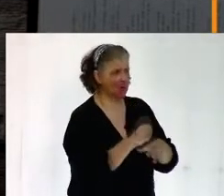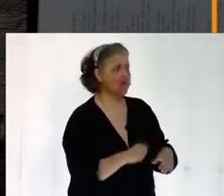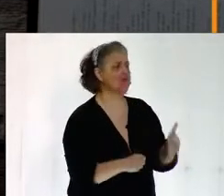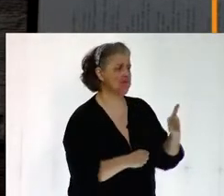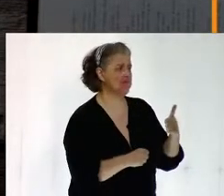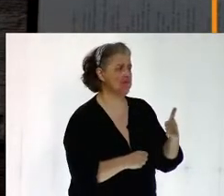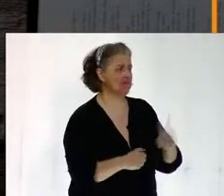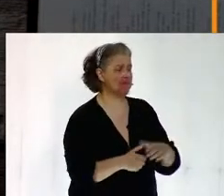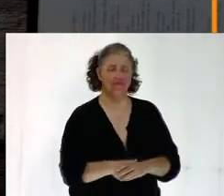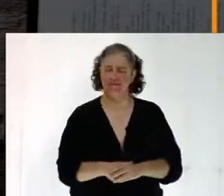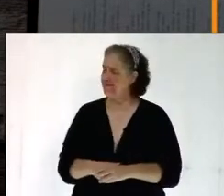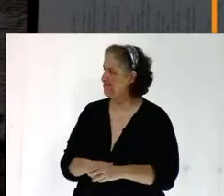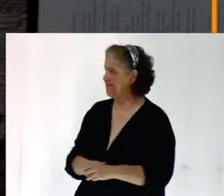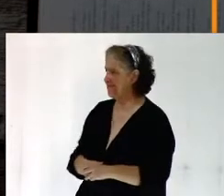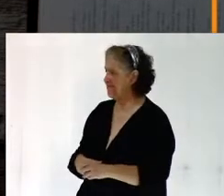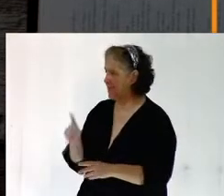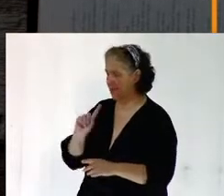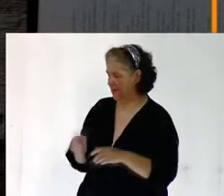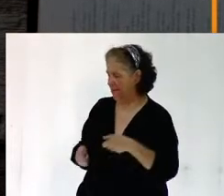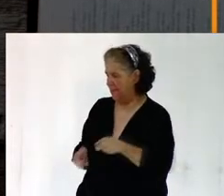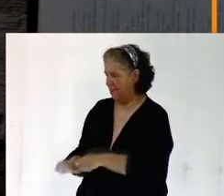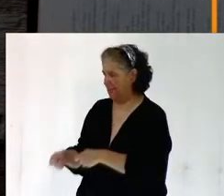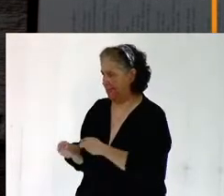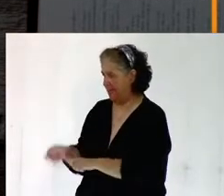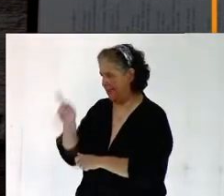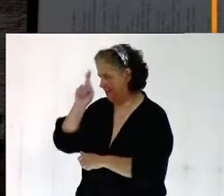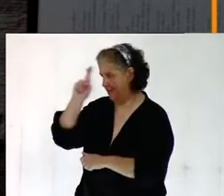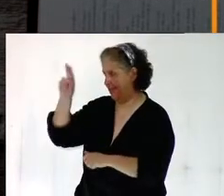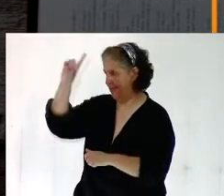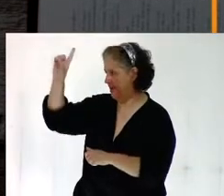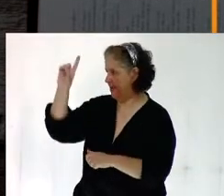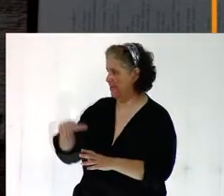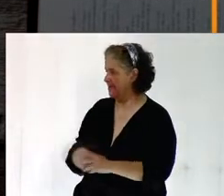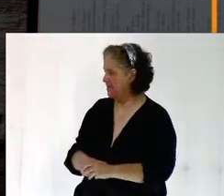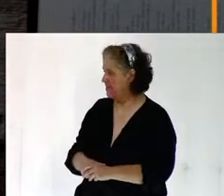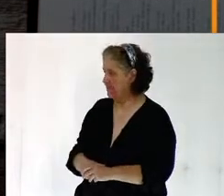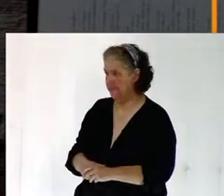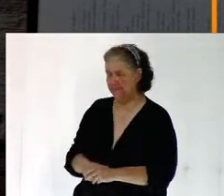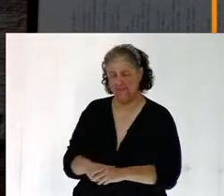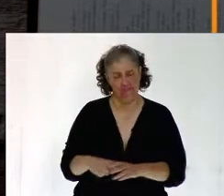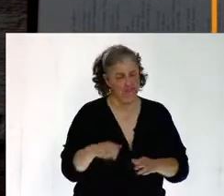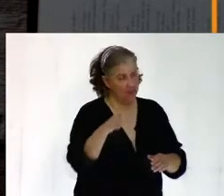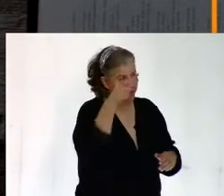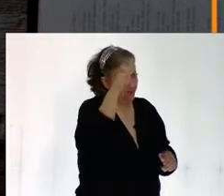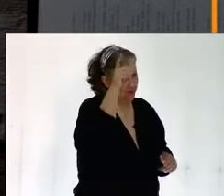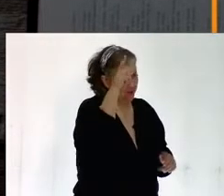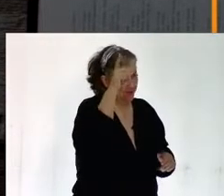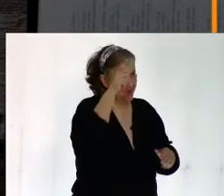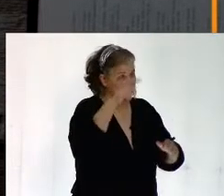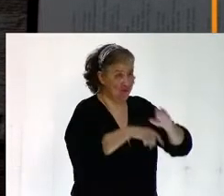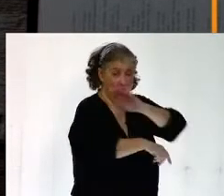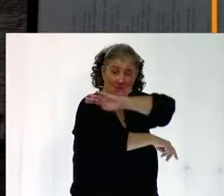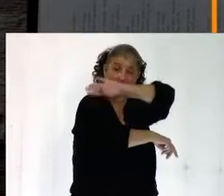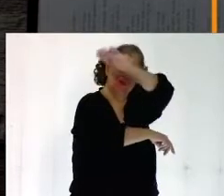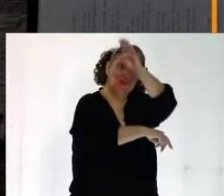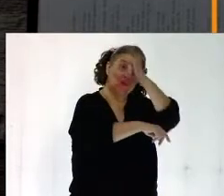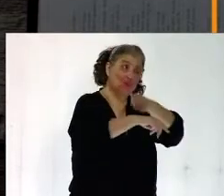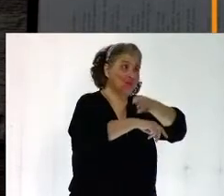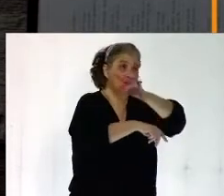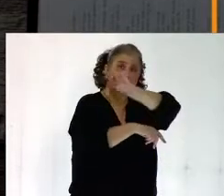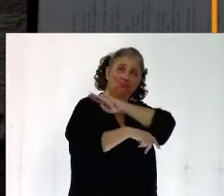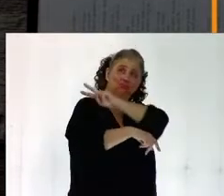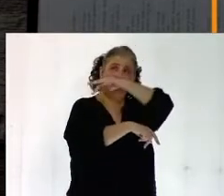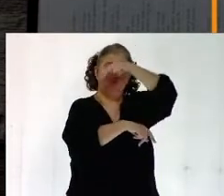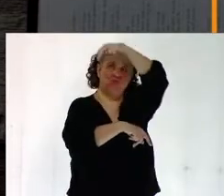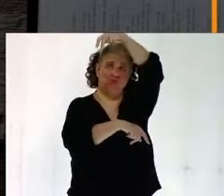não tentarás o senhor teu deus levou ainda o diabo a um monte e o alto e mostrou-lhe